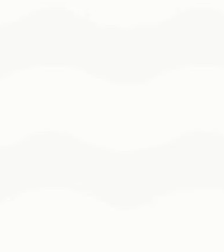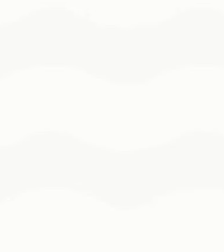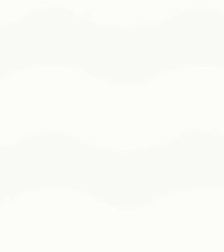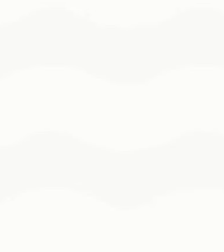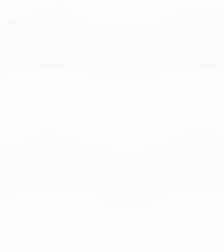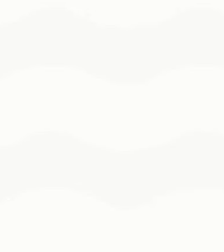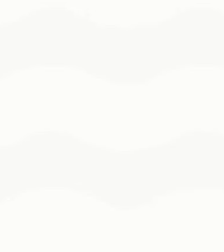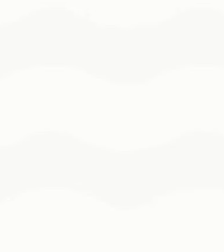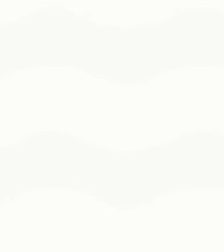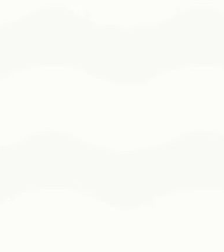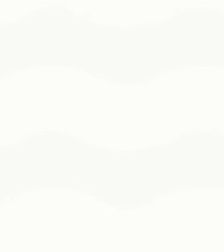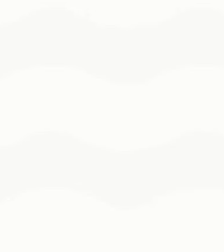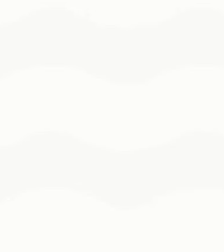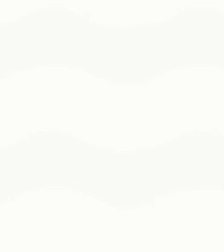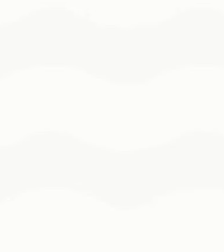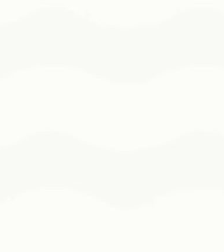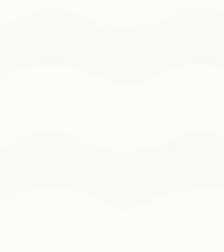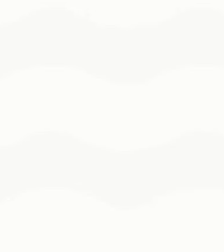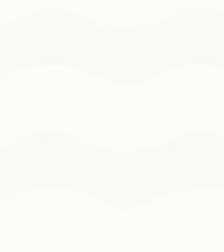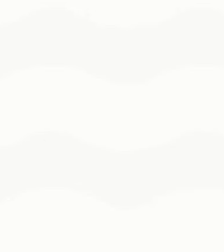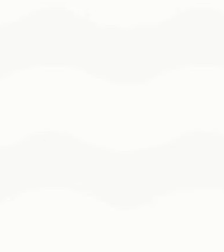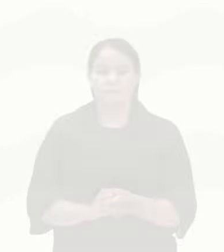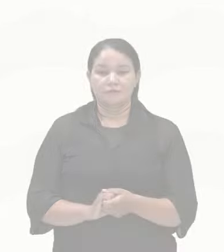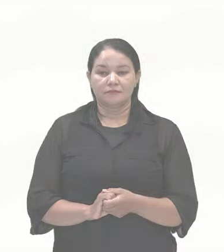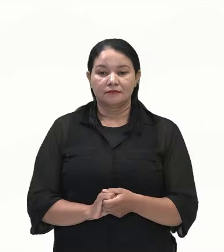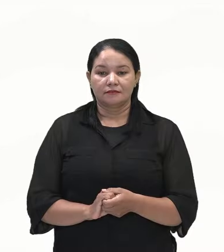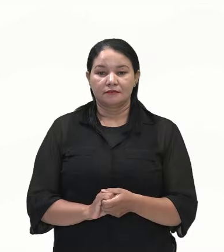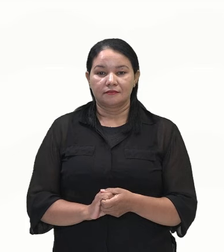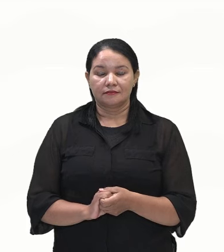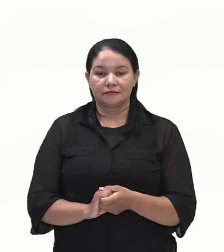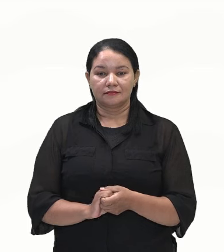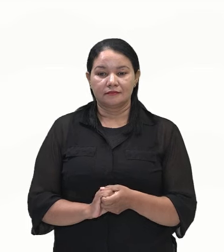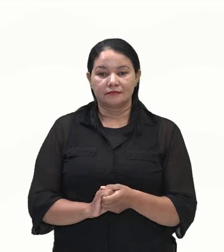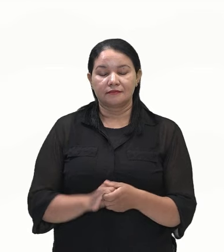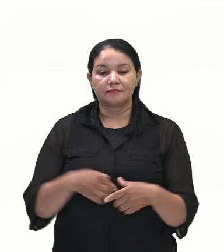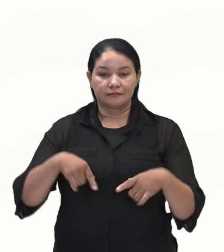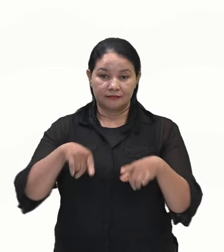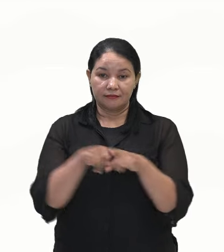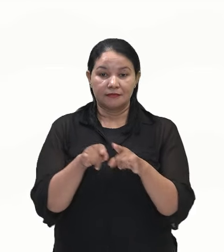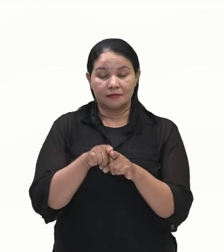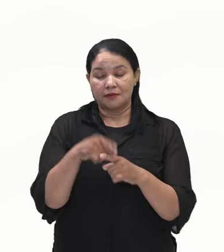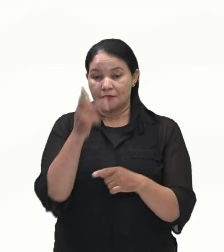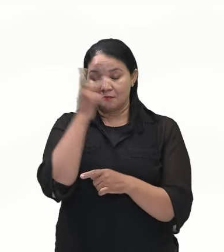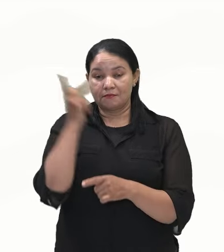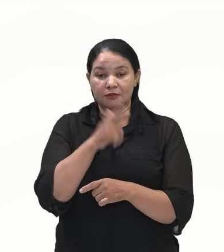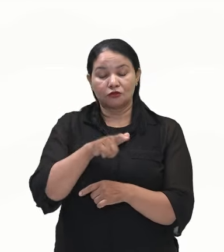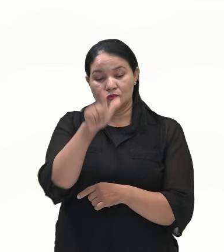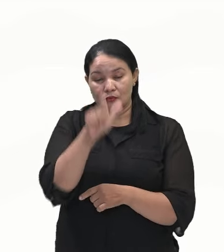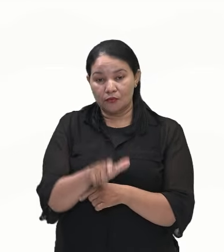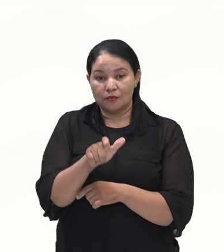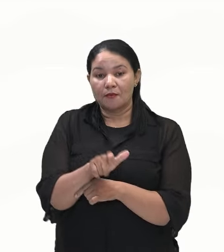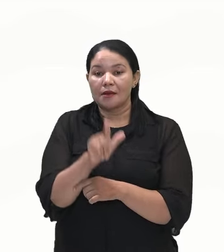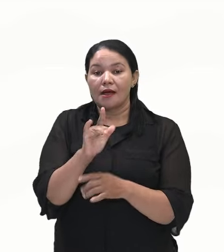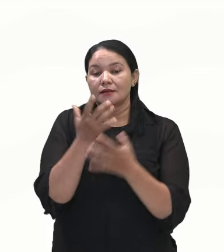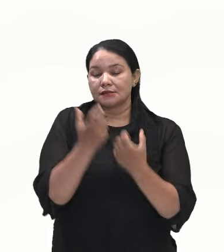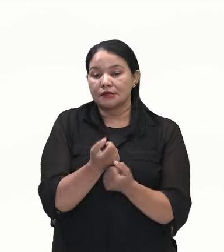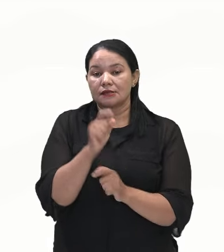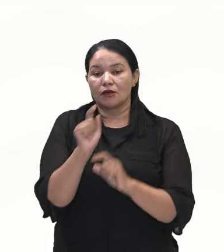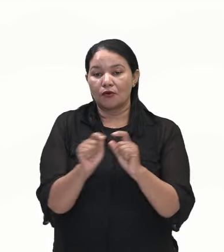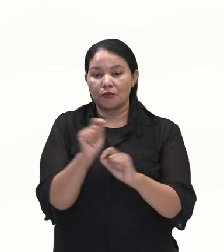a se confirmar, né, gente, se conformar com esses ideais específicos, tá?